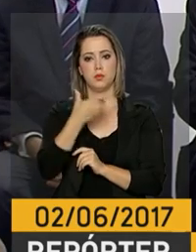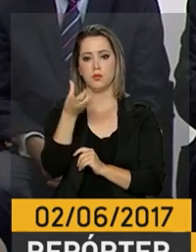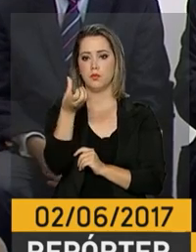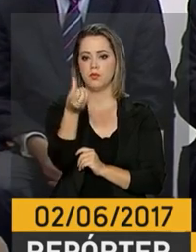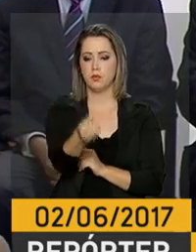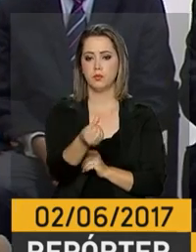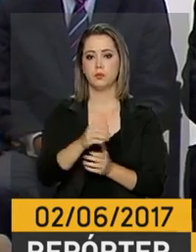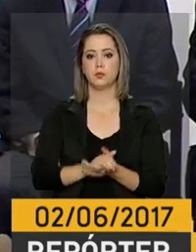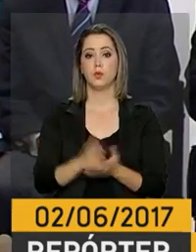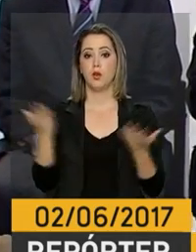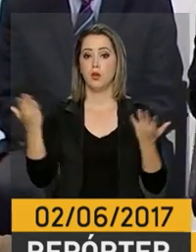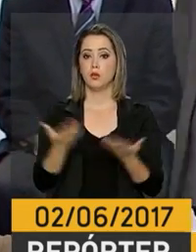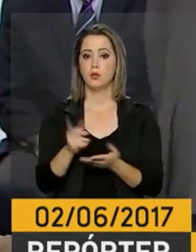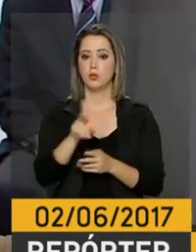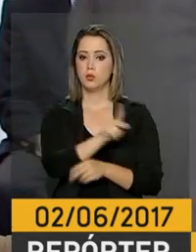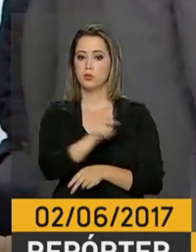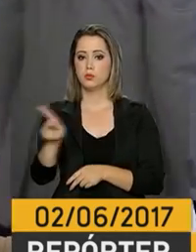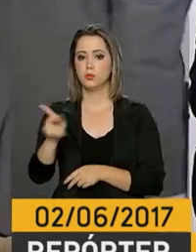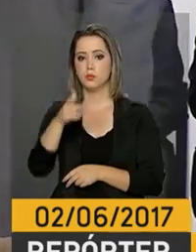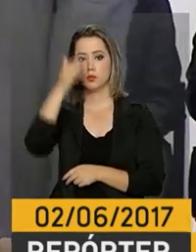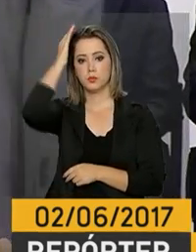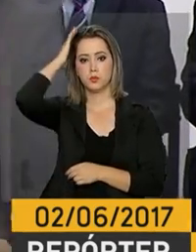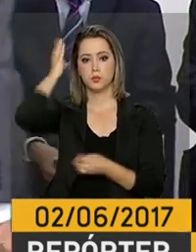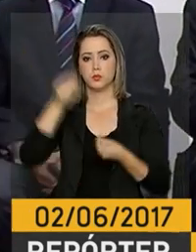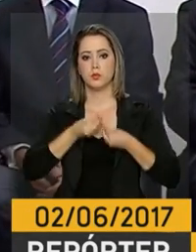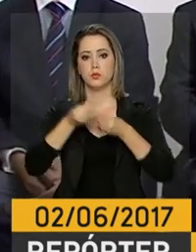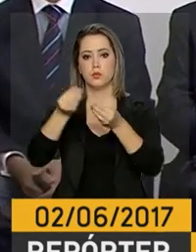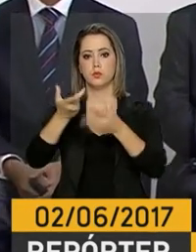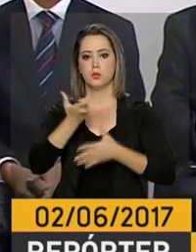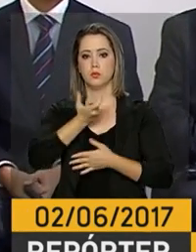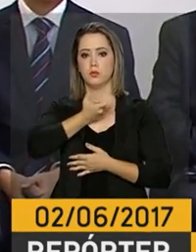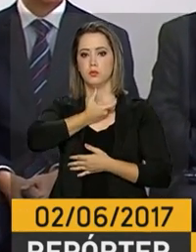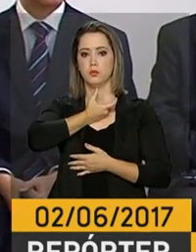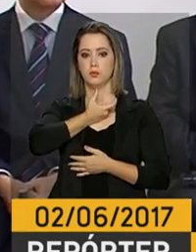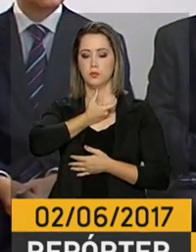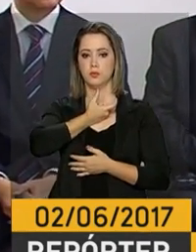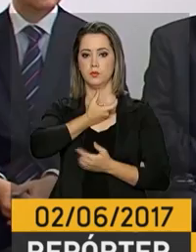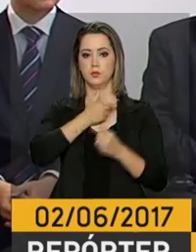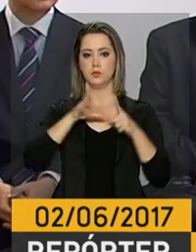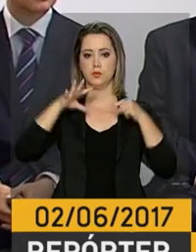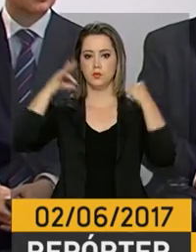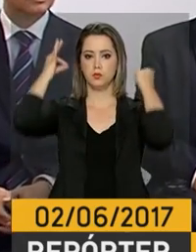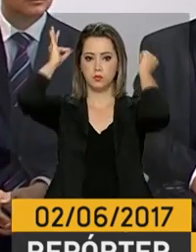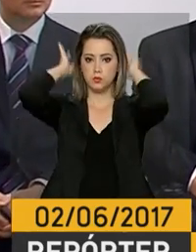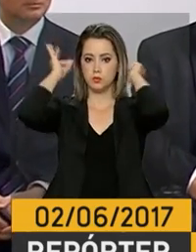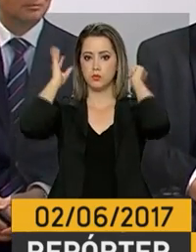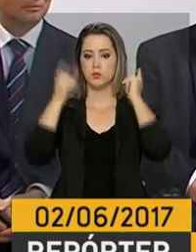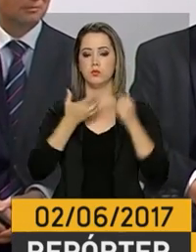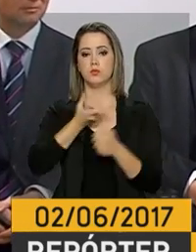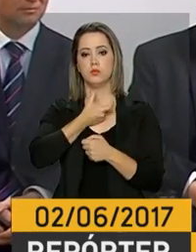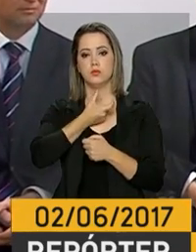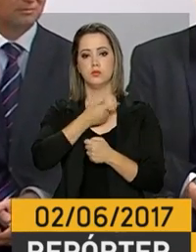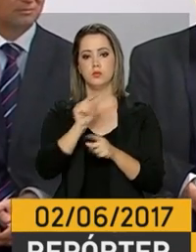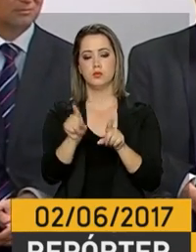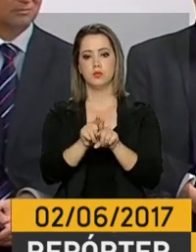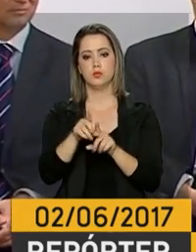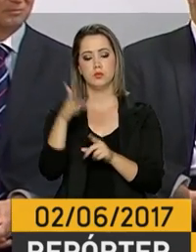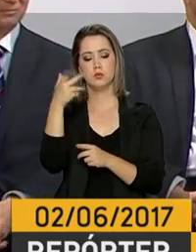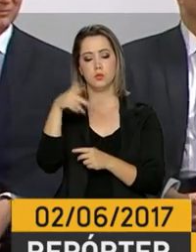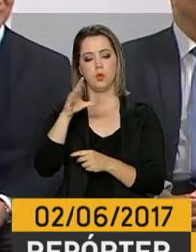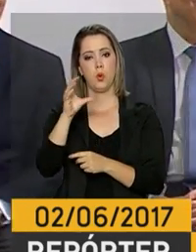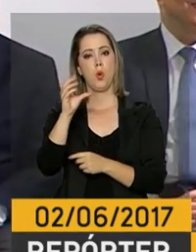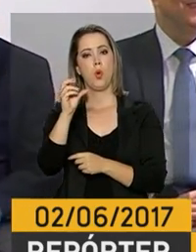neste momento o presidente da república proceder à imposição da cinta em seguida a ordem nacional do cruzeiro